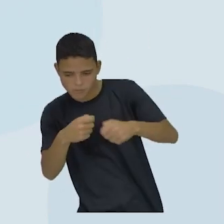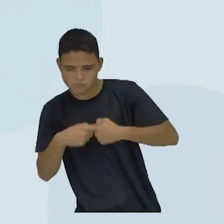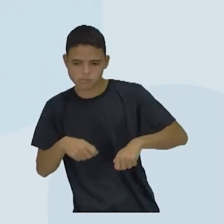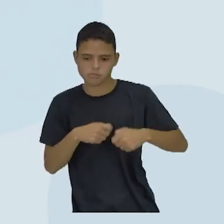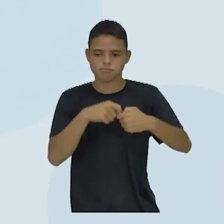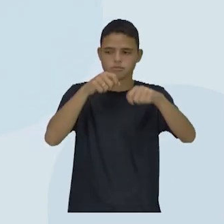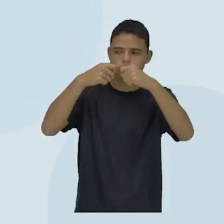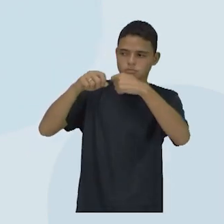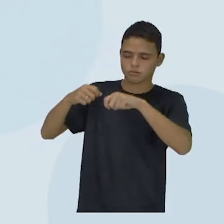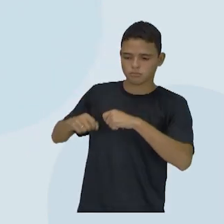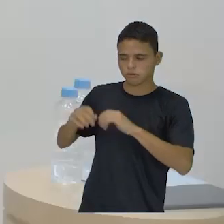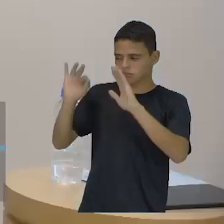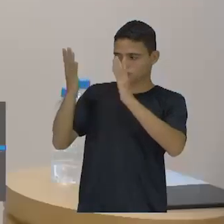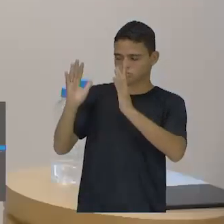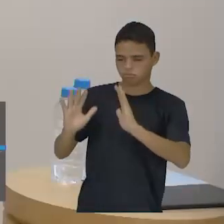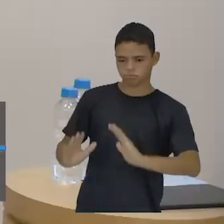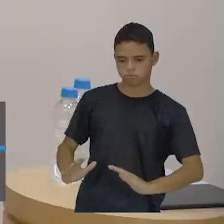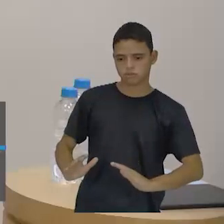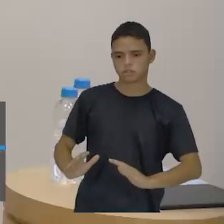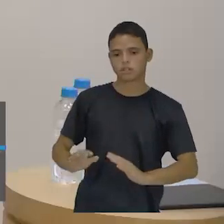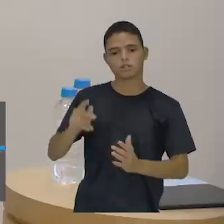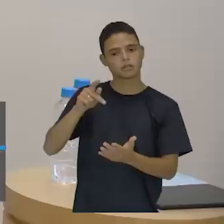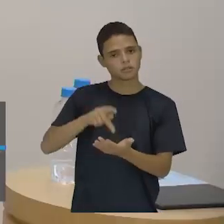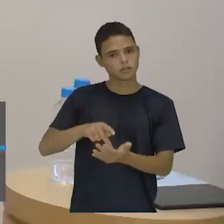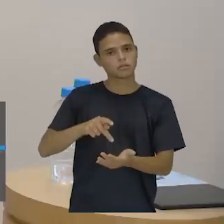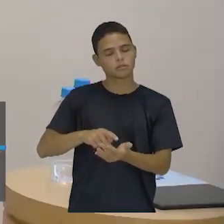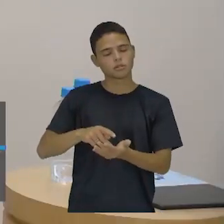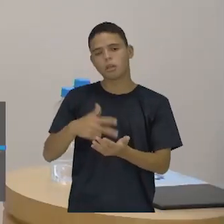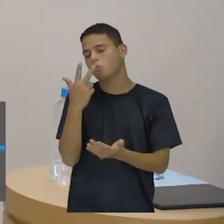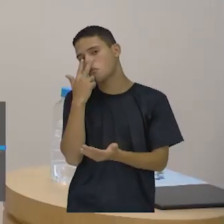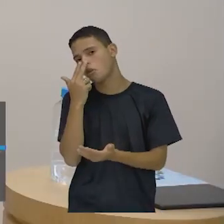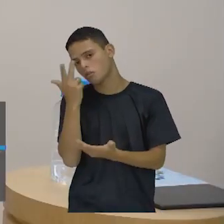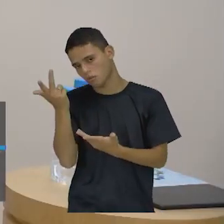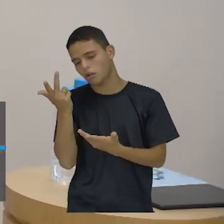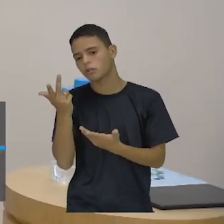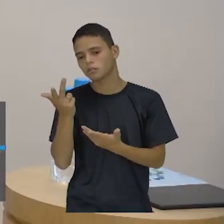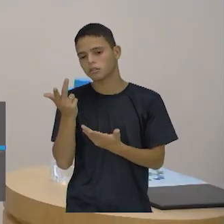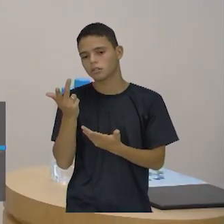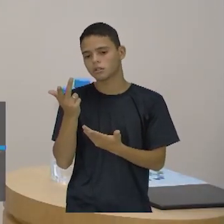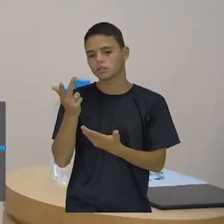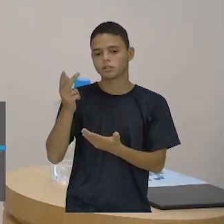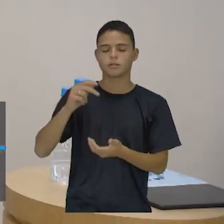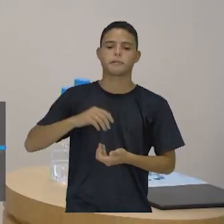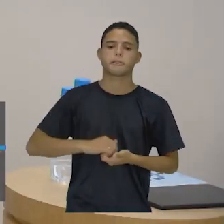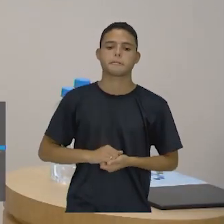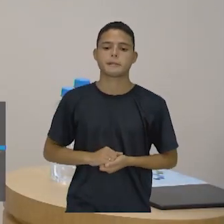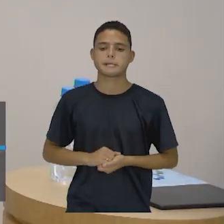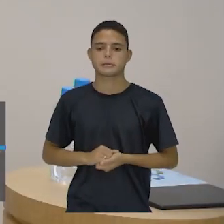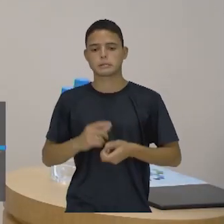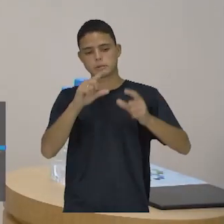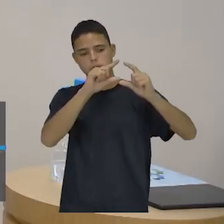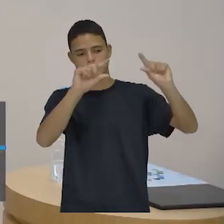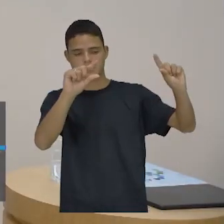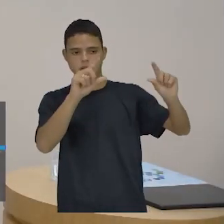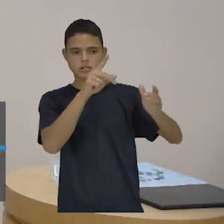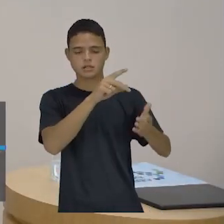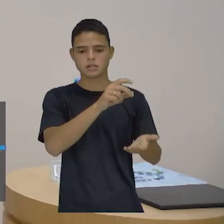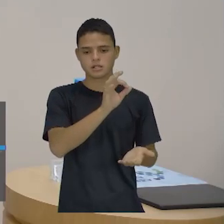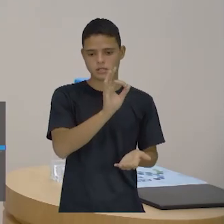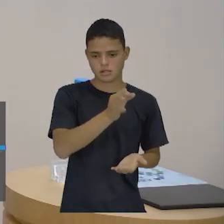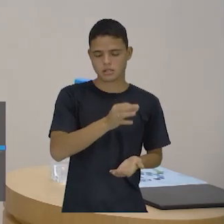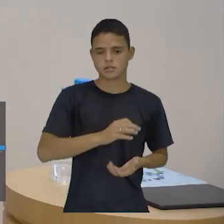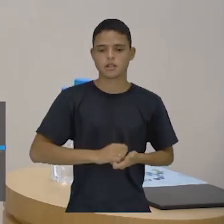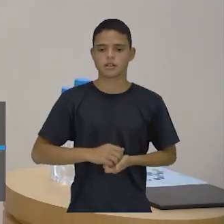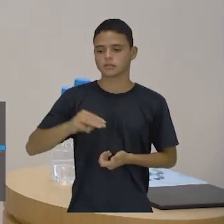massa. É isso aí. Verdade. Verdade não, né? É entretenimento, mas a legenda está bem colocada. Aqui, ó, a Melissa. A Melissa